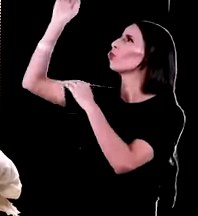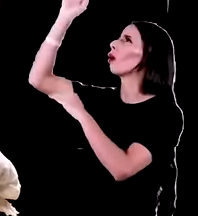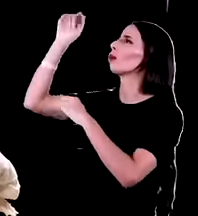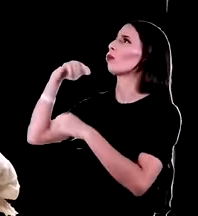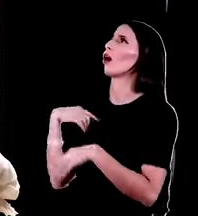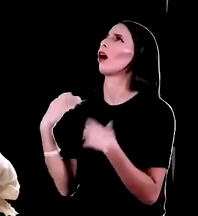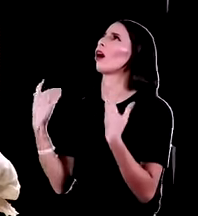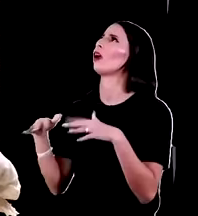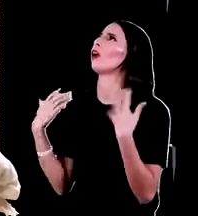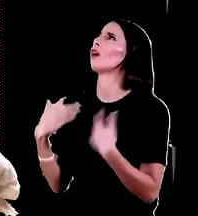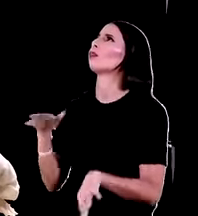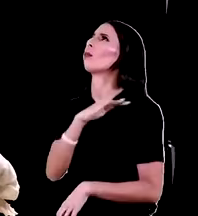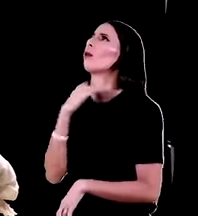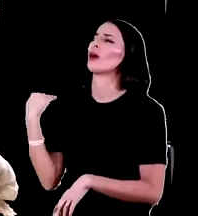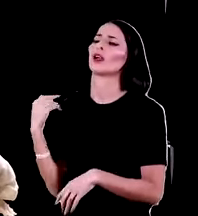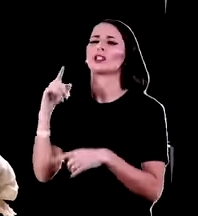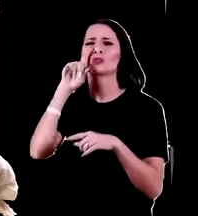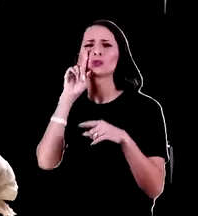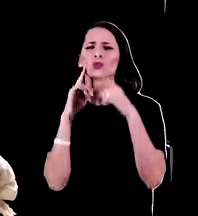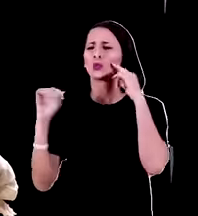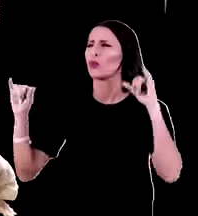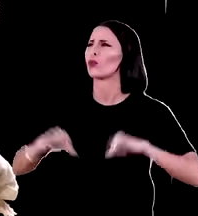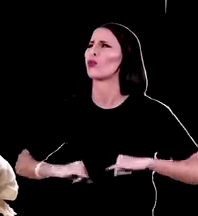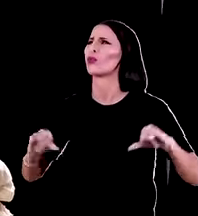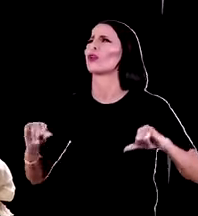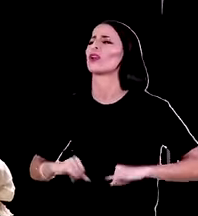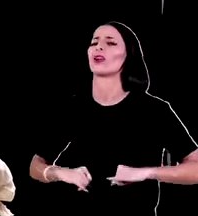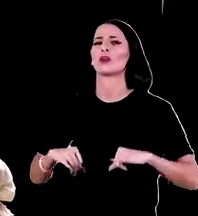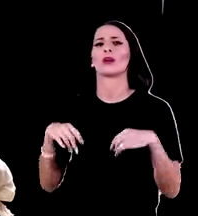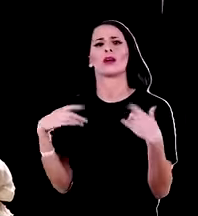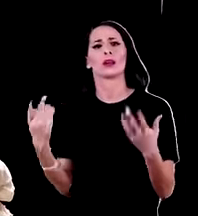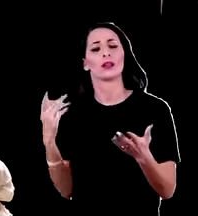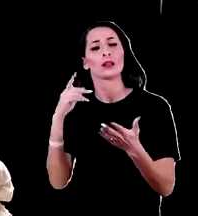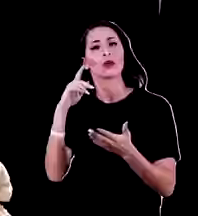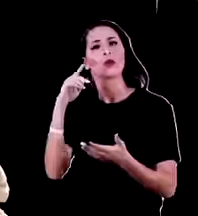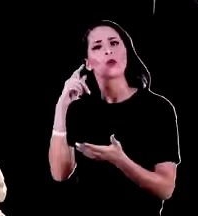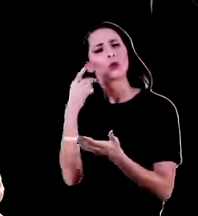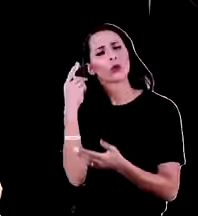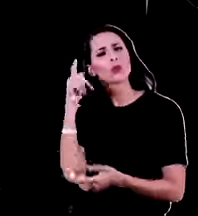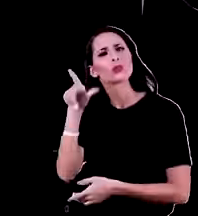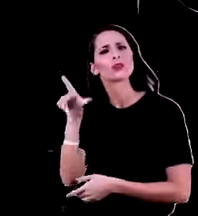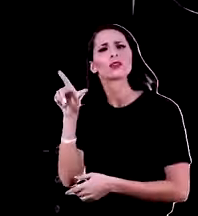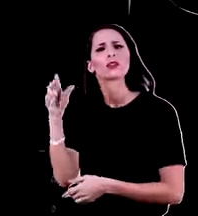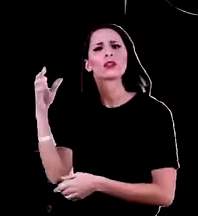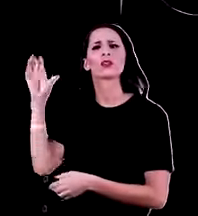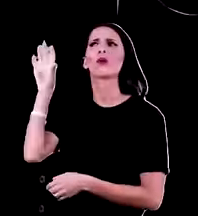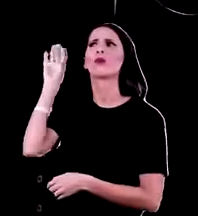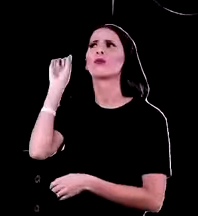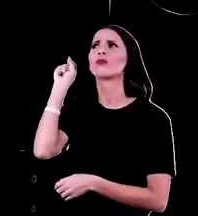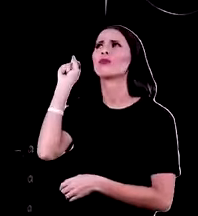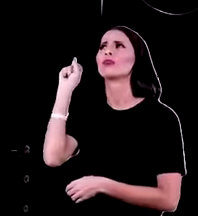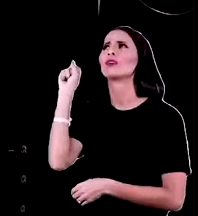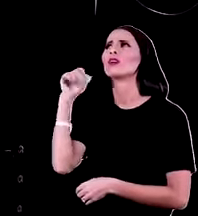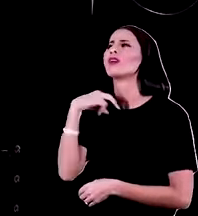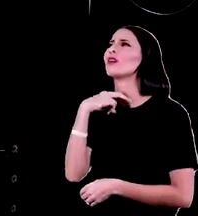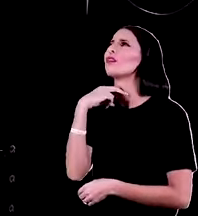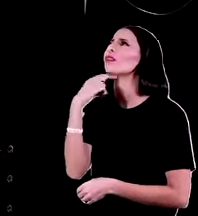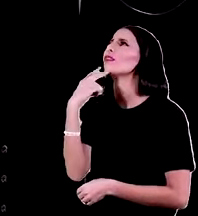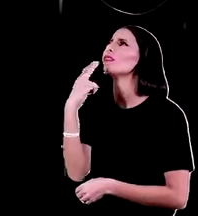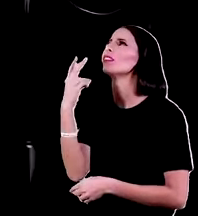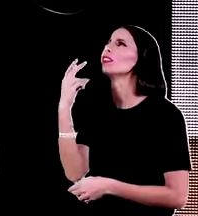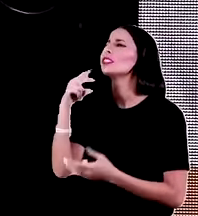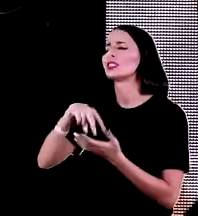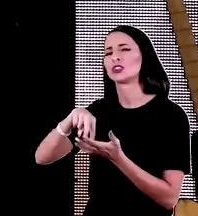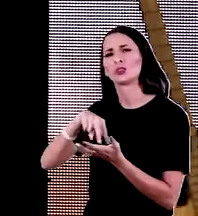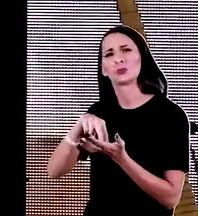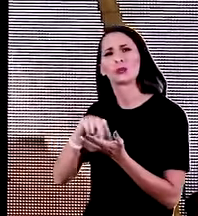desesperado, sofreu, chorou. De repente, ele consegue ouvir uma voz. A esperança acendeu no coração dele. Era